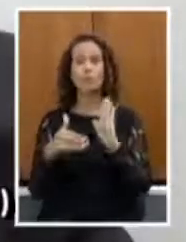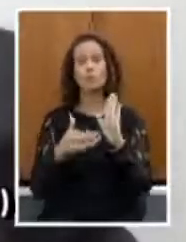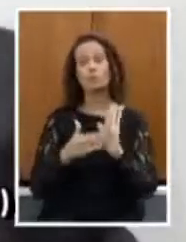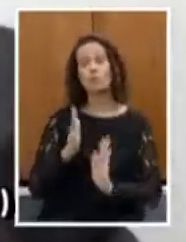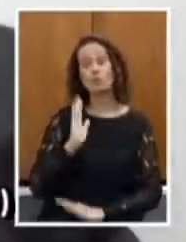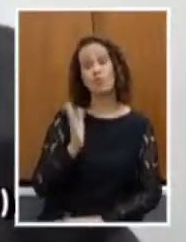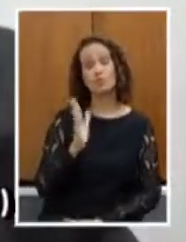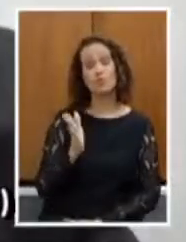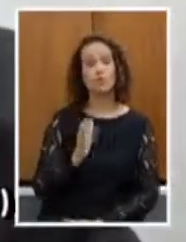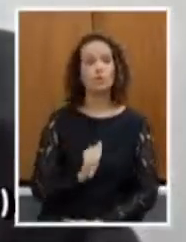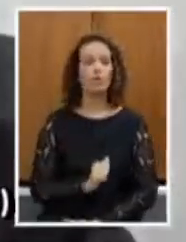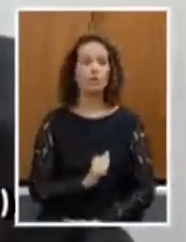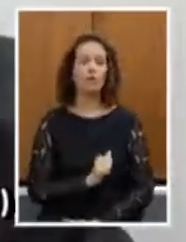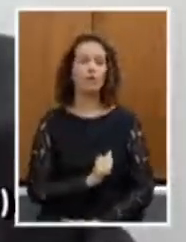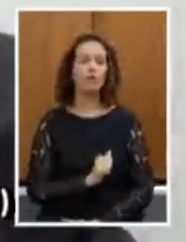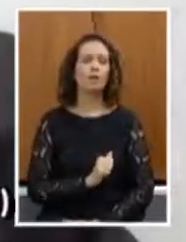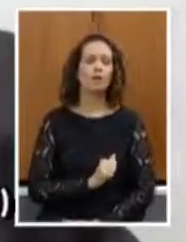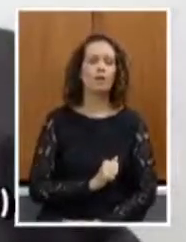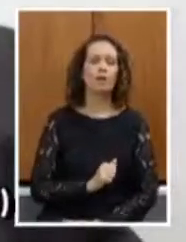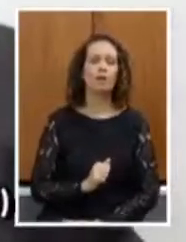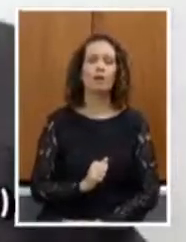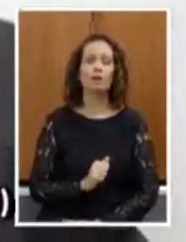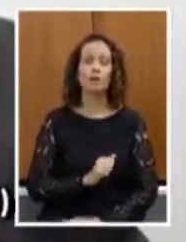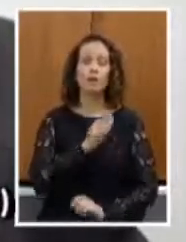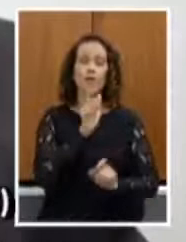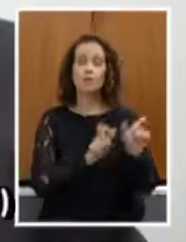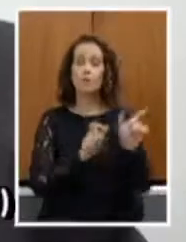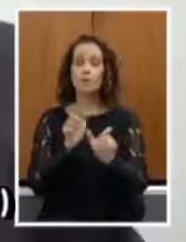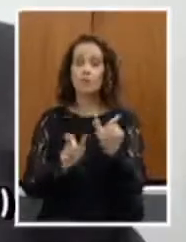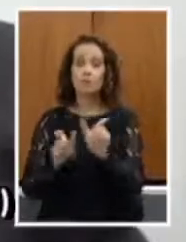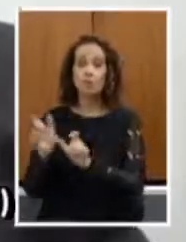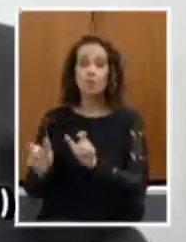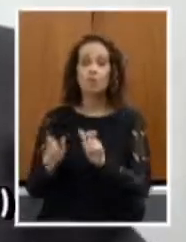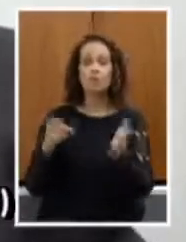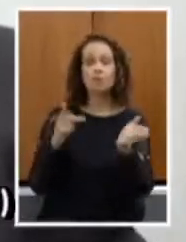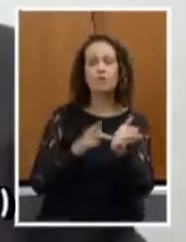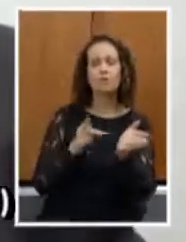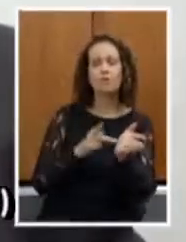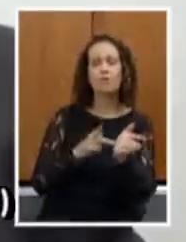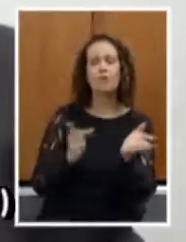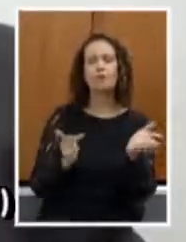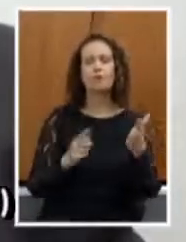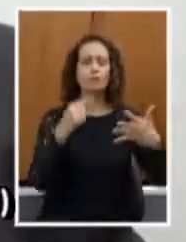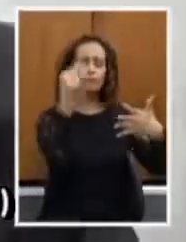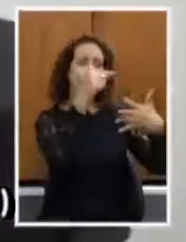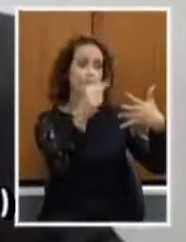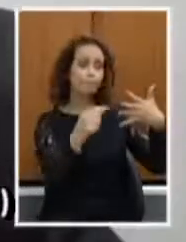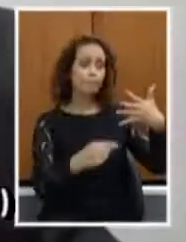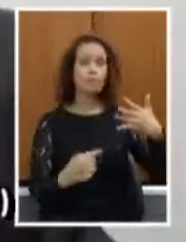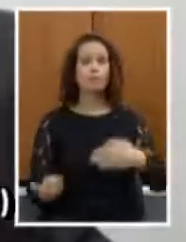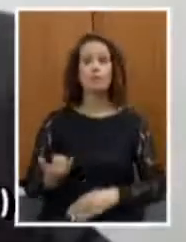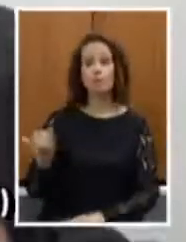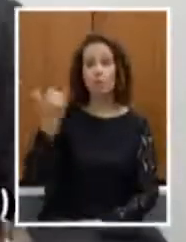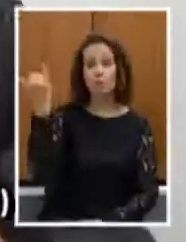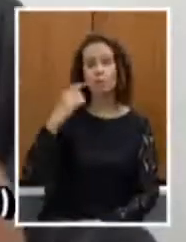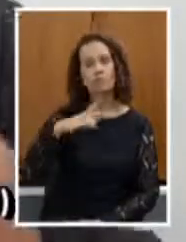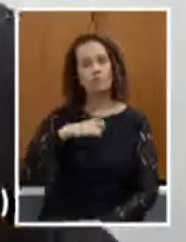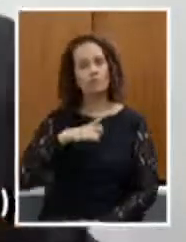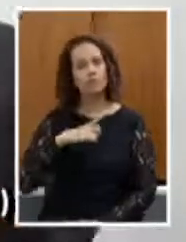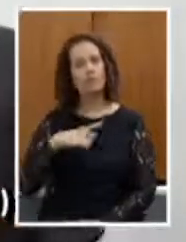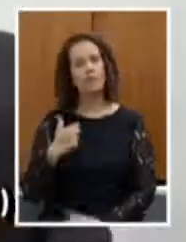do fórum, através das pessoas que puseram realmente em pontos importantes que nós tivemos através